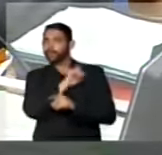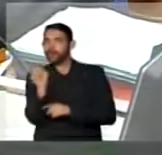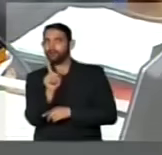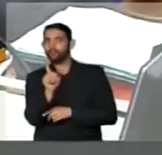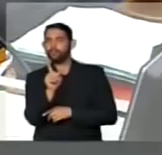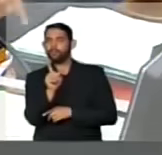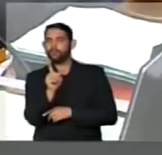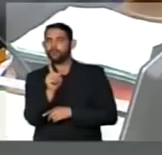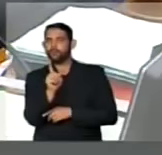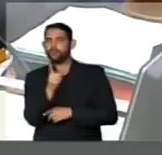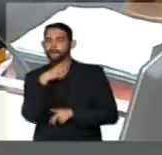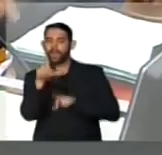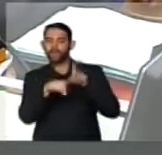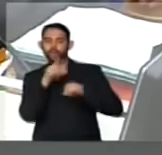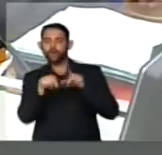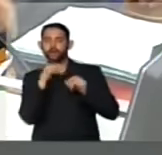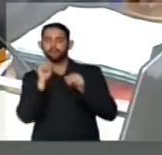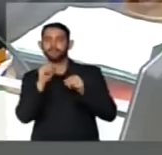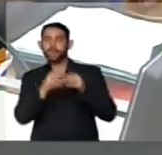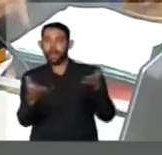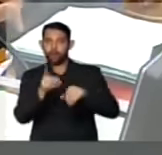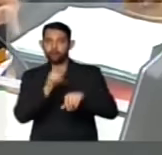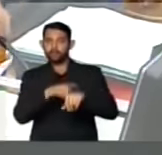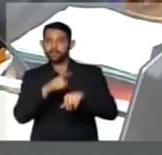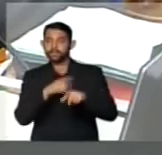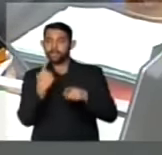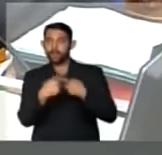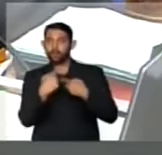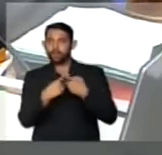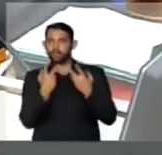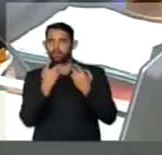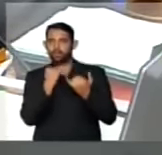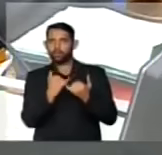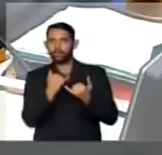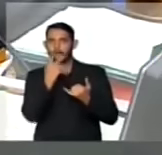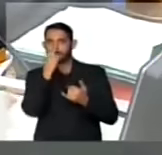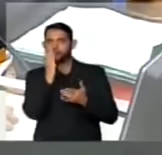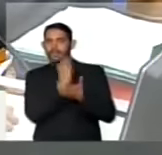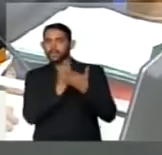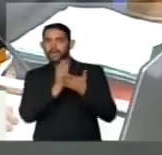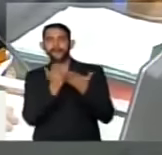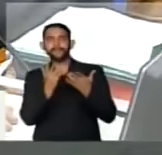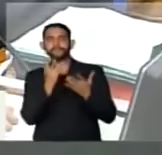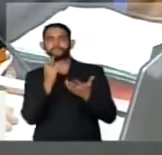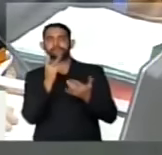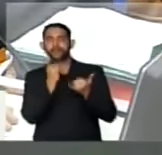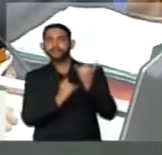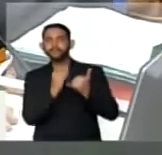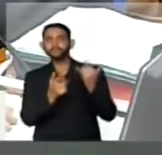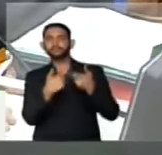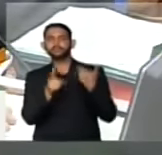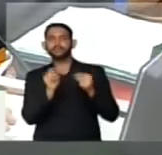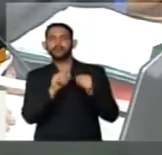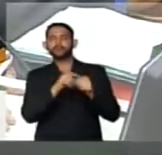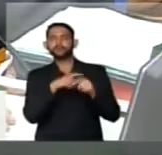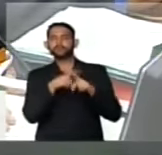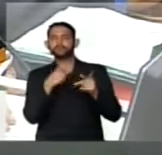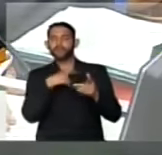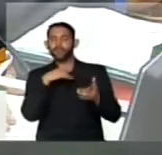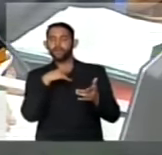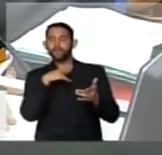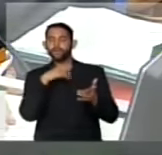e pela escolha que fizeram, serão cúmplices de uma presidente da República mais do que desacreditada, mas